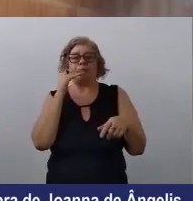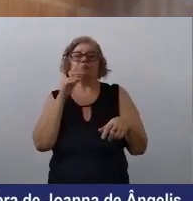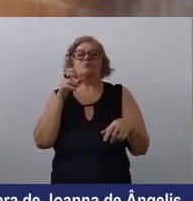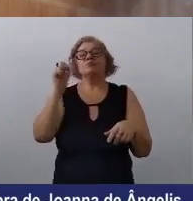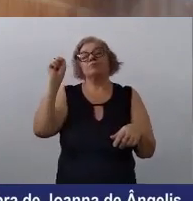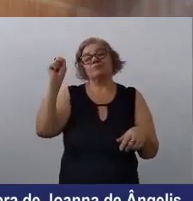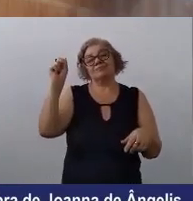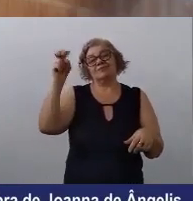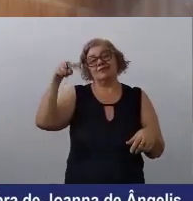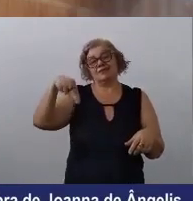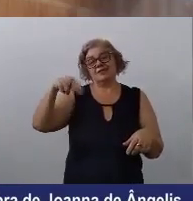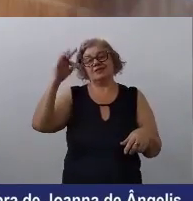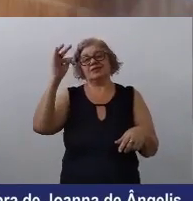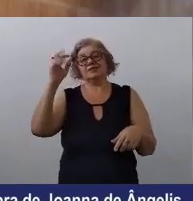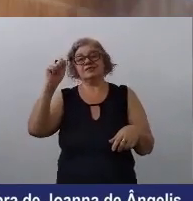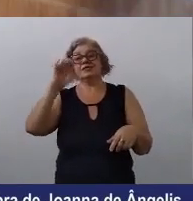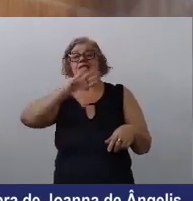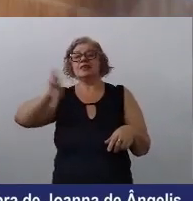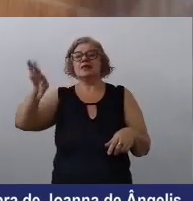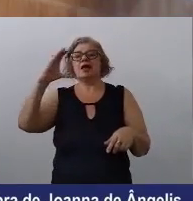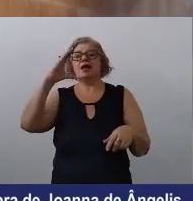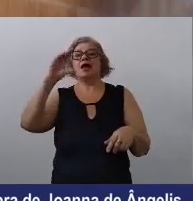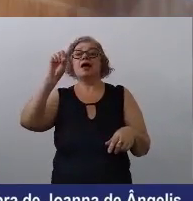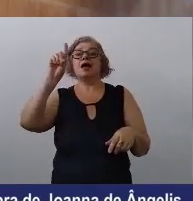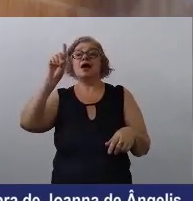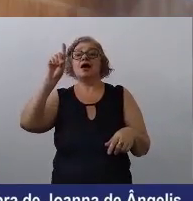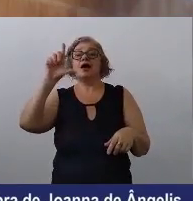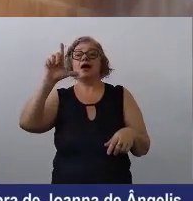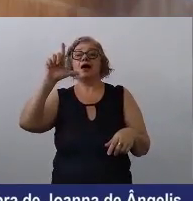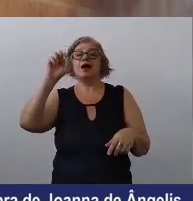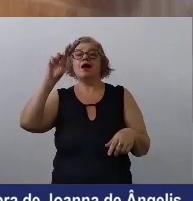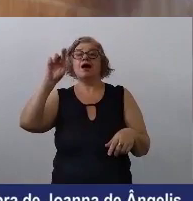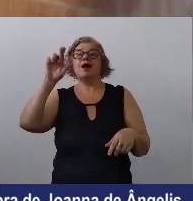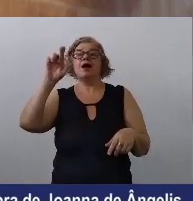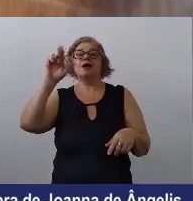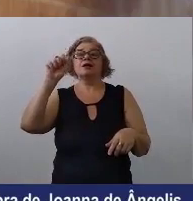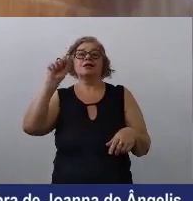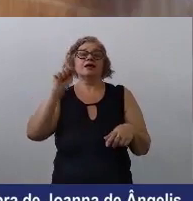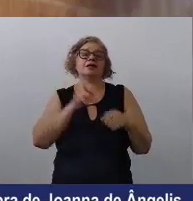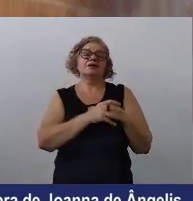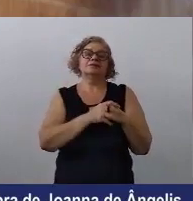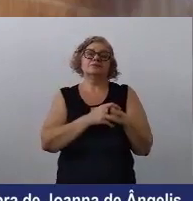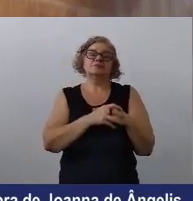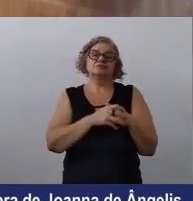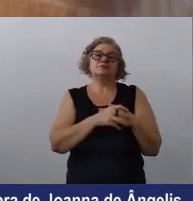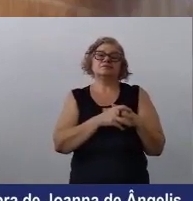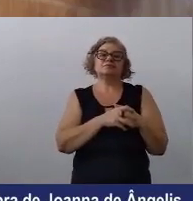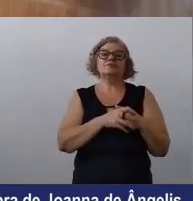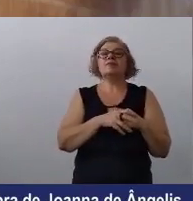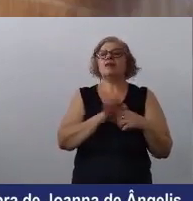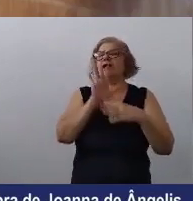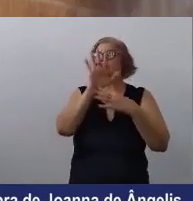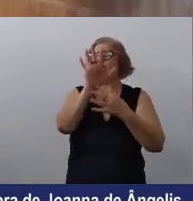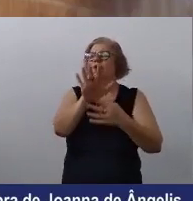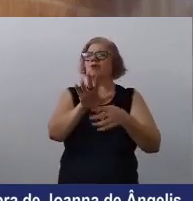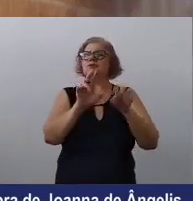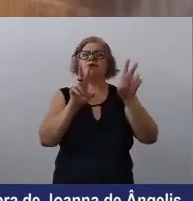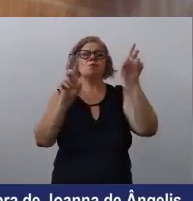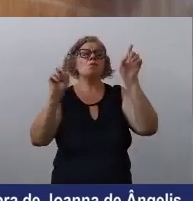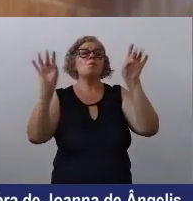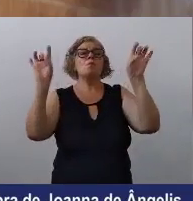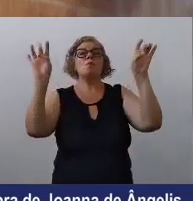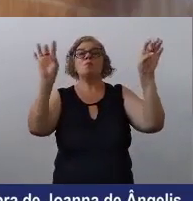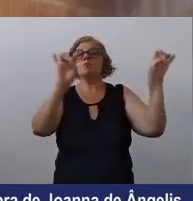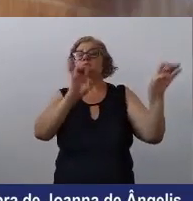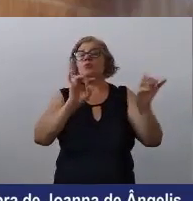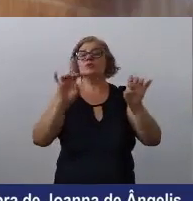Santa Clara, a figura que representa de uma maneira muito especial